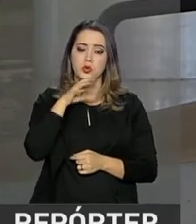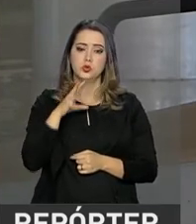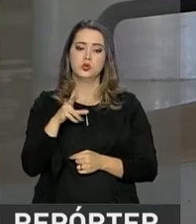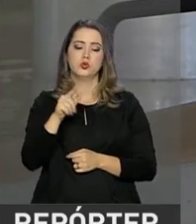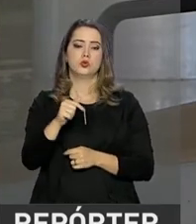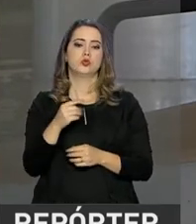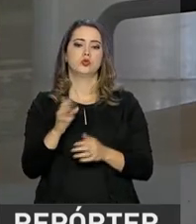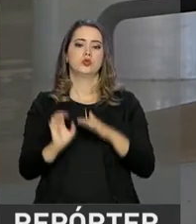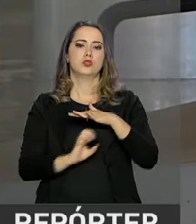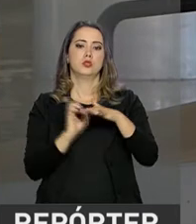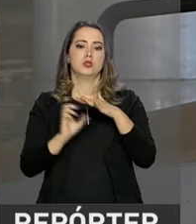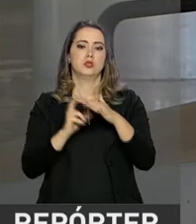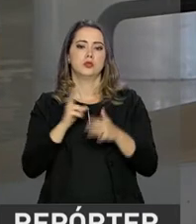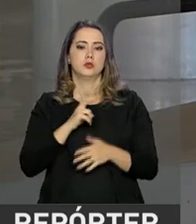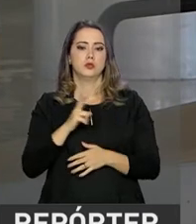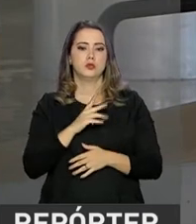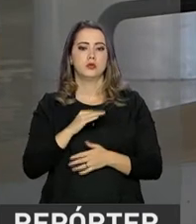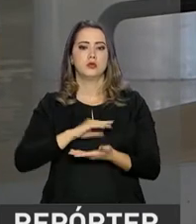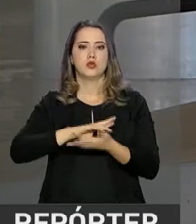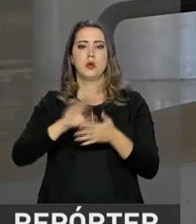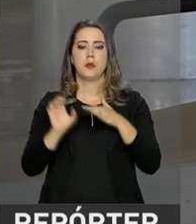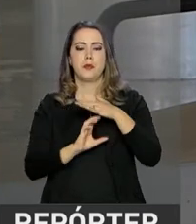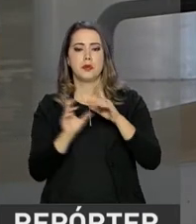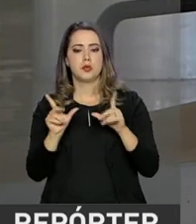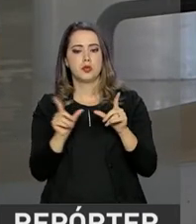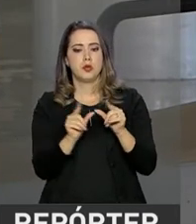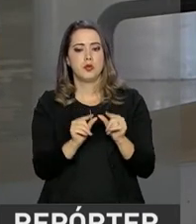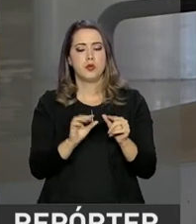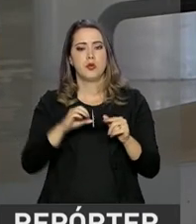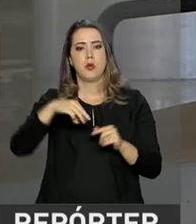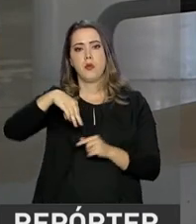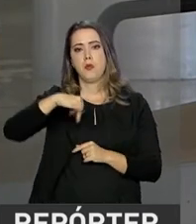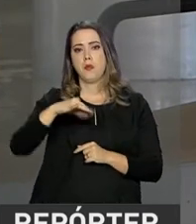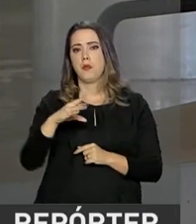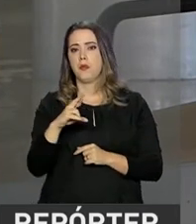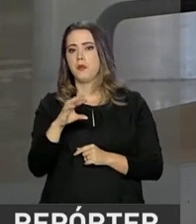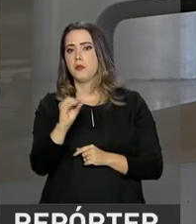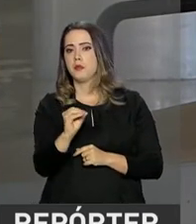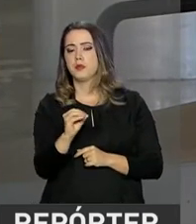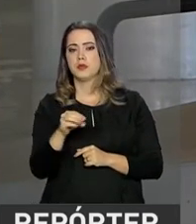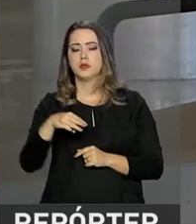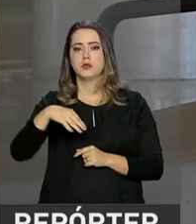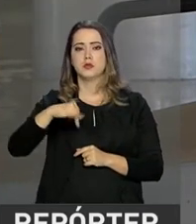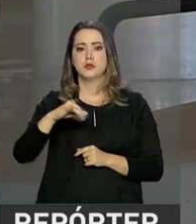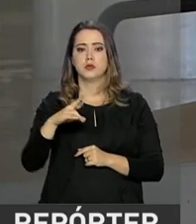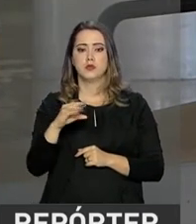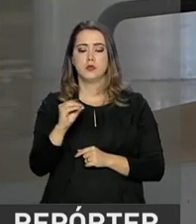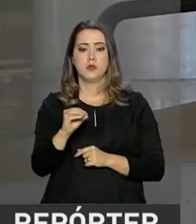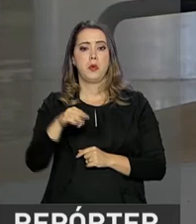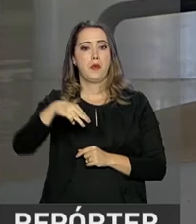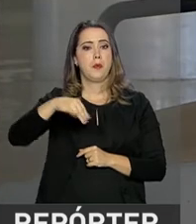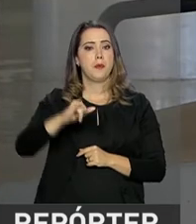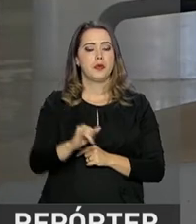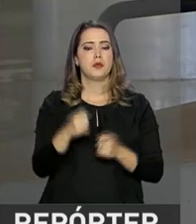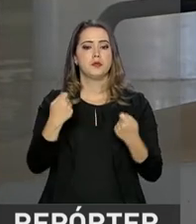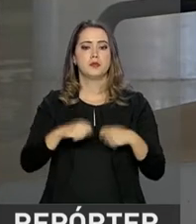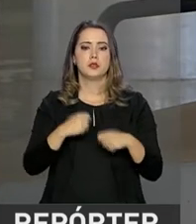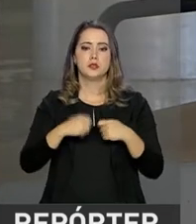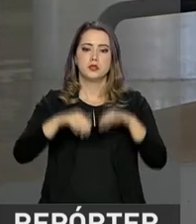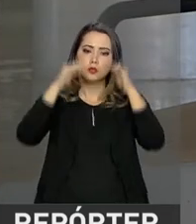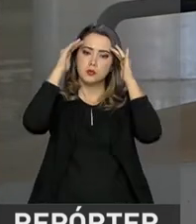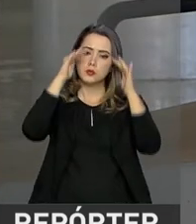incluindo as micros e pequenas empresas e os microempreendedores individuais os mês serão